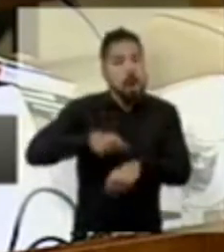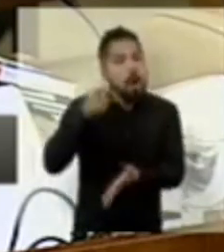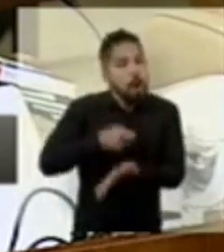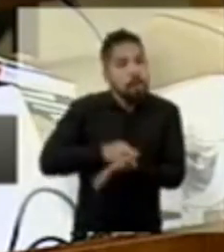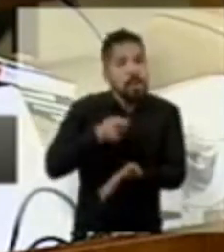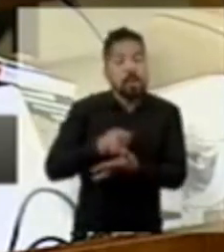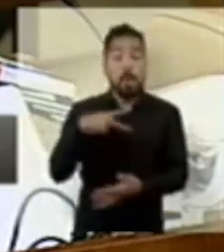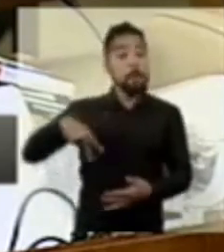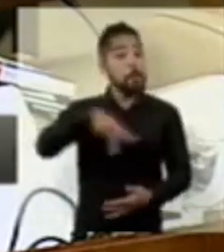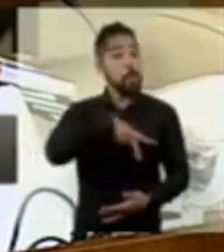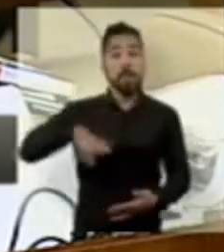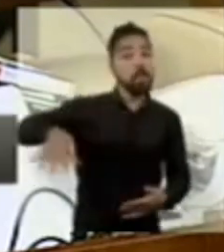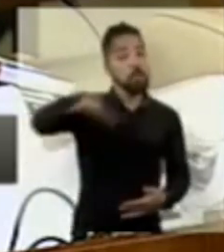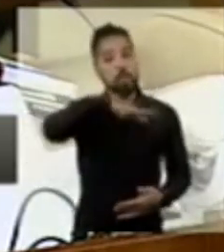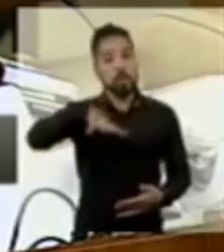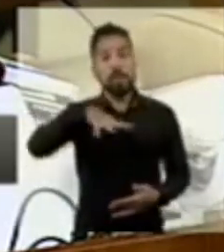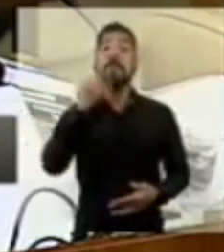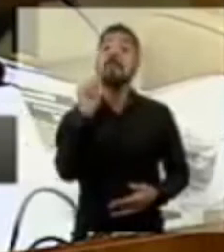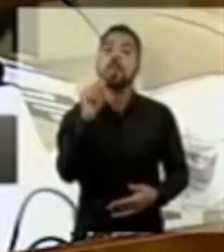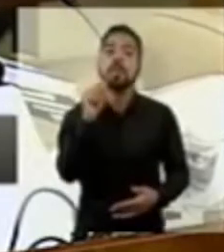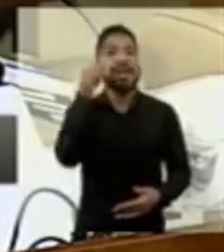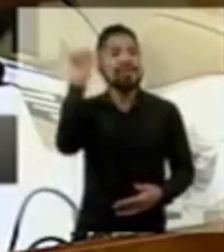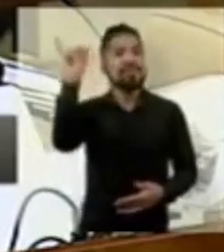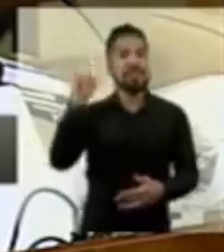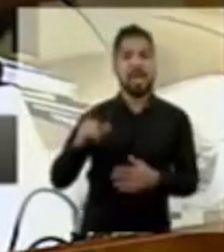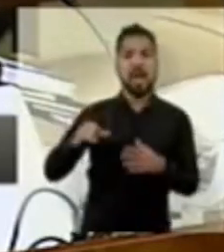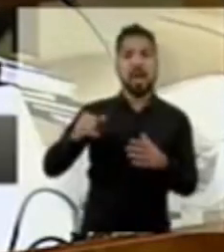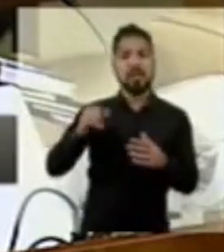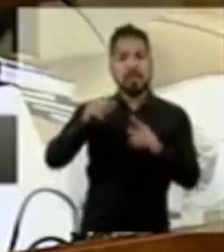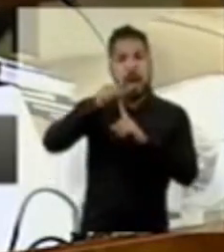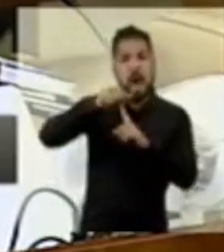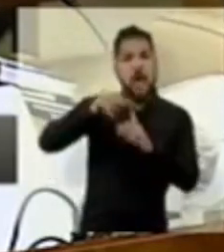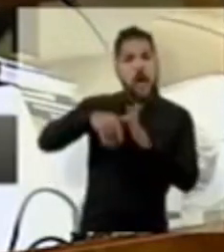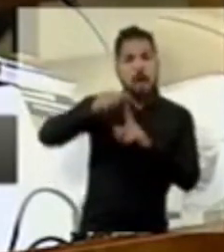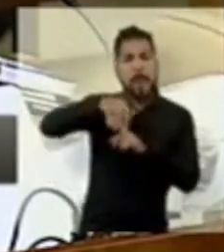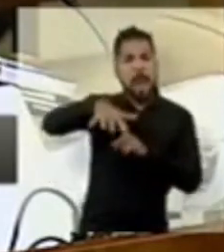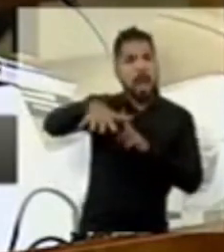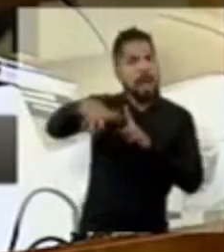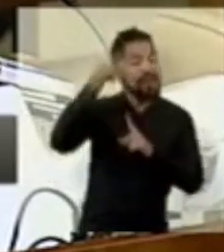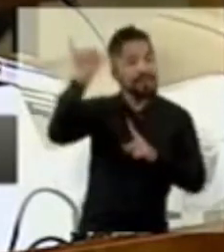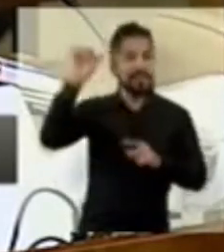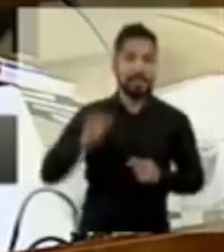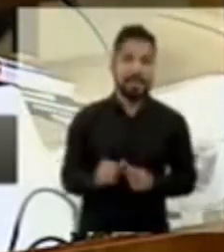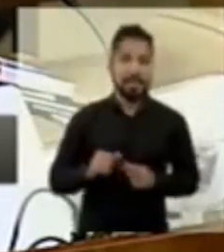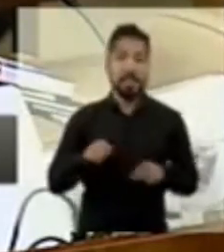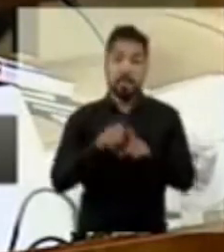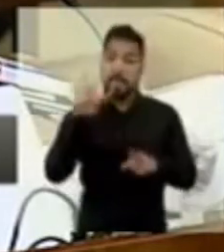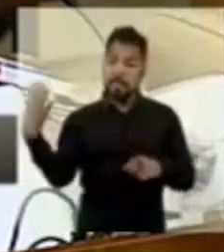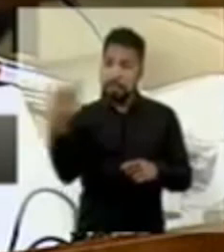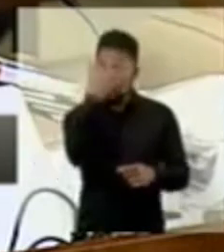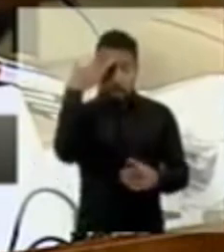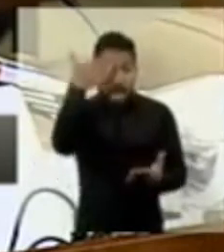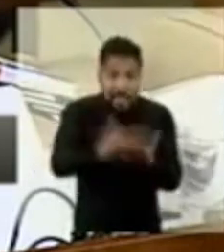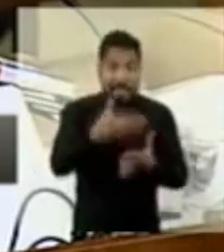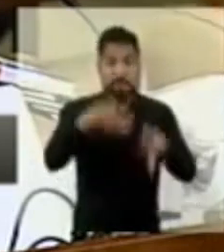de ordem pública para a preservação da credibilidade do poder judiciário alguém condenado em segundo